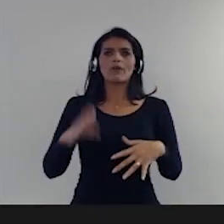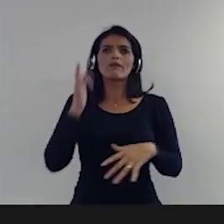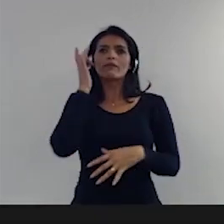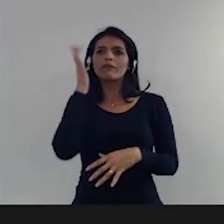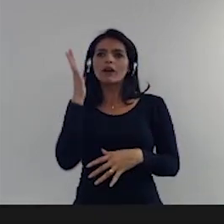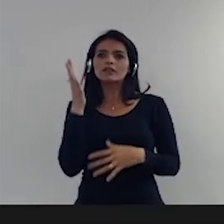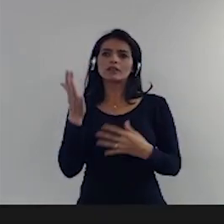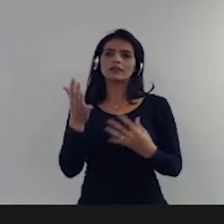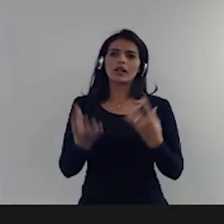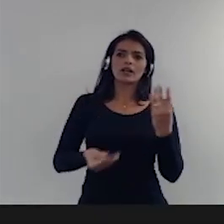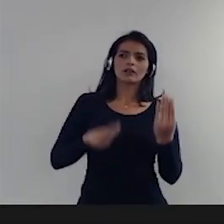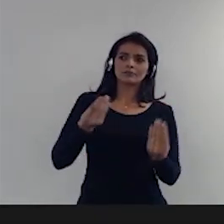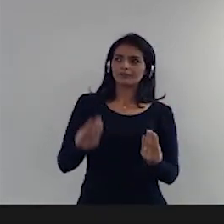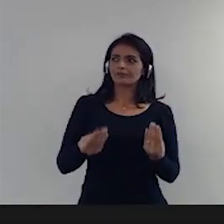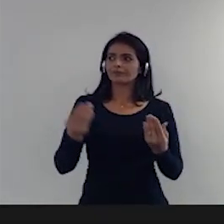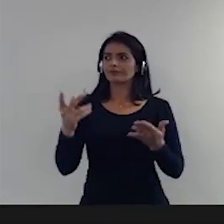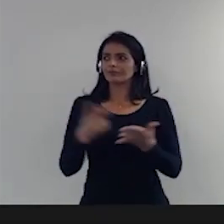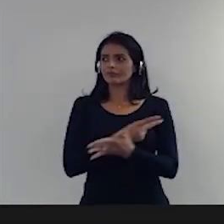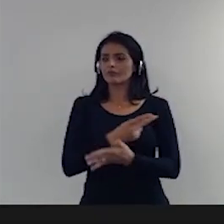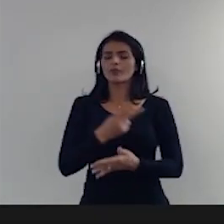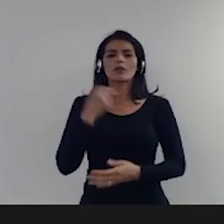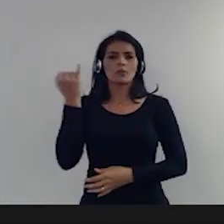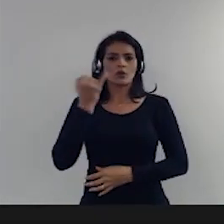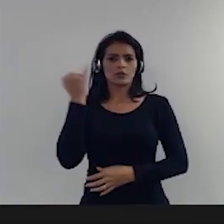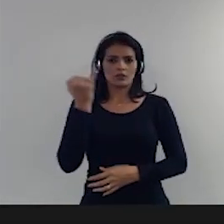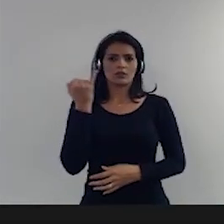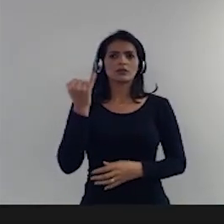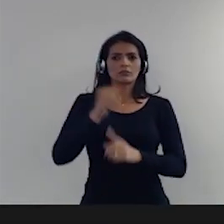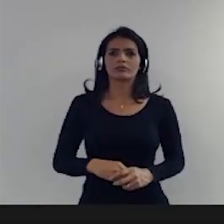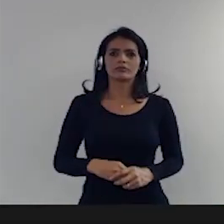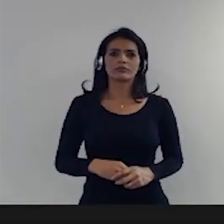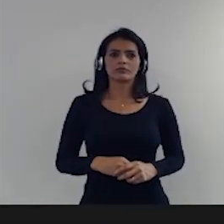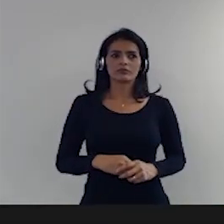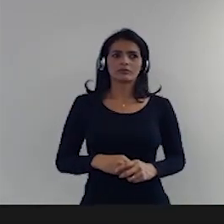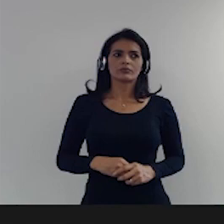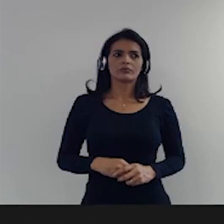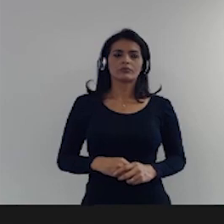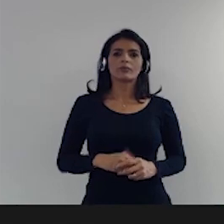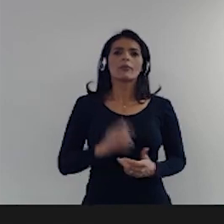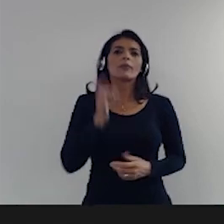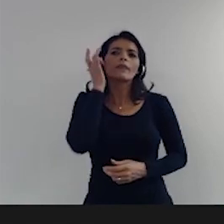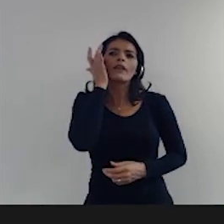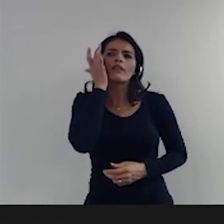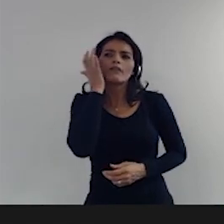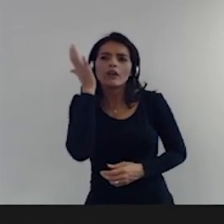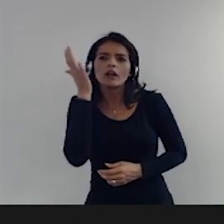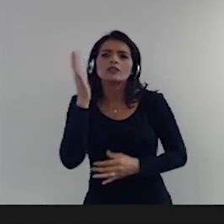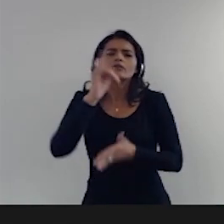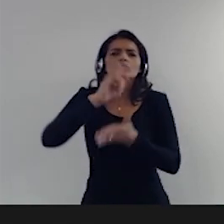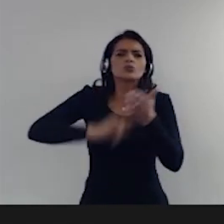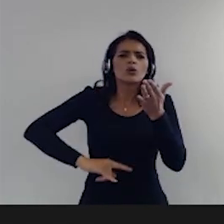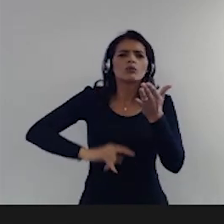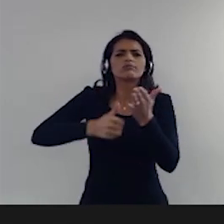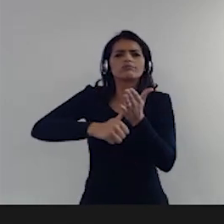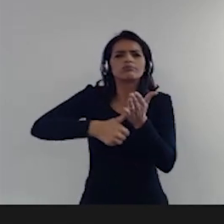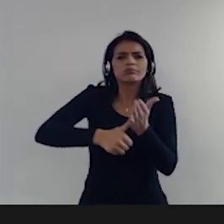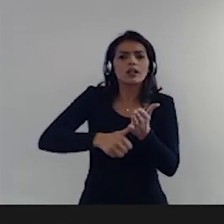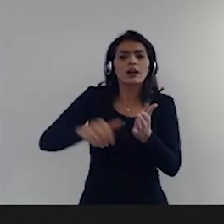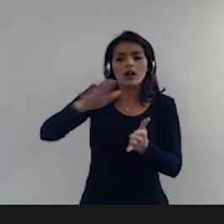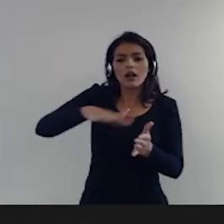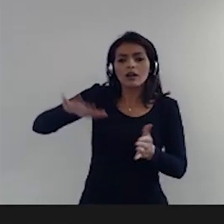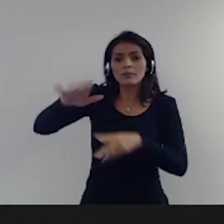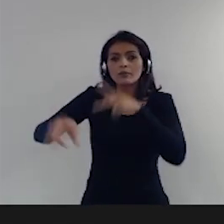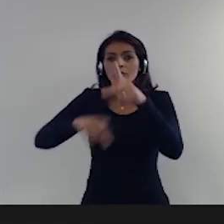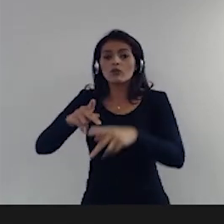facilitar situações muito importantes para a sociedade, facilitando toda essa documentação, a ter direito